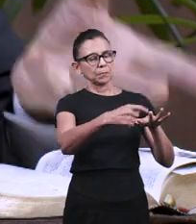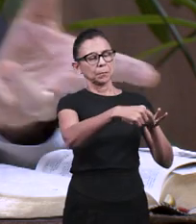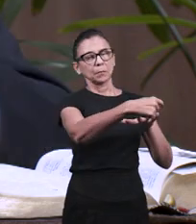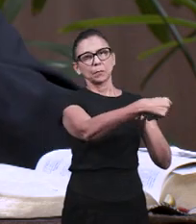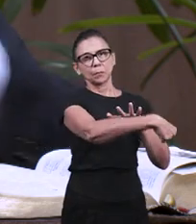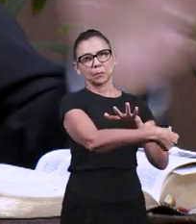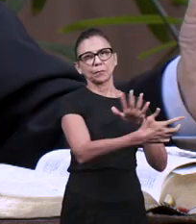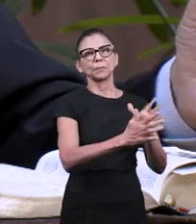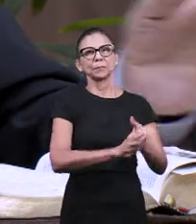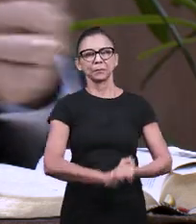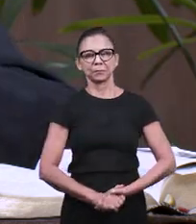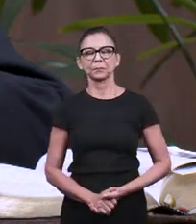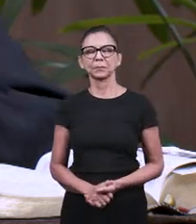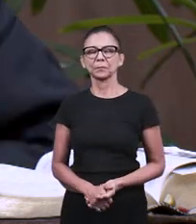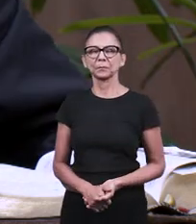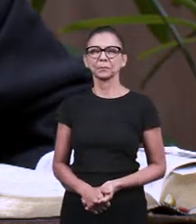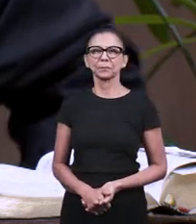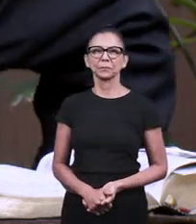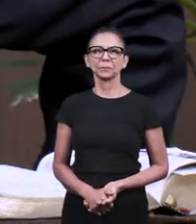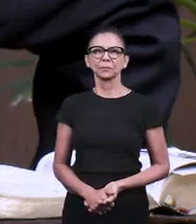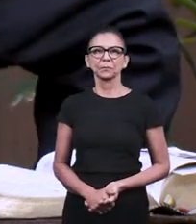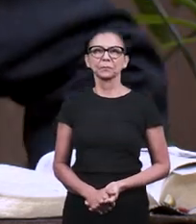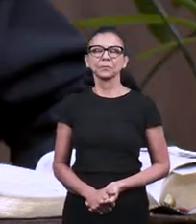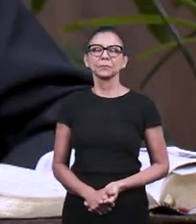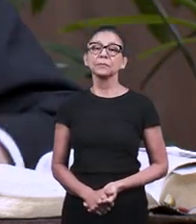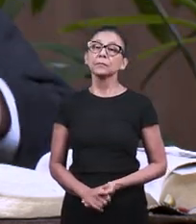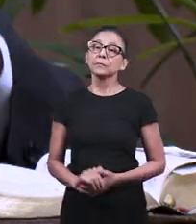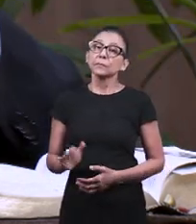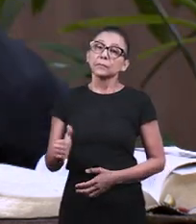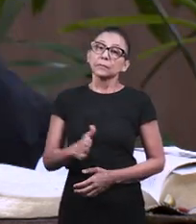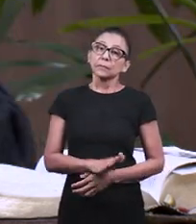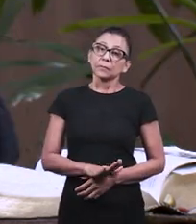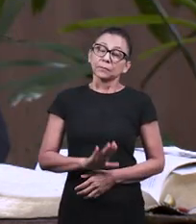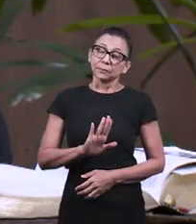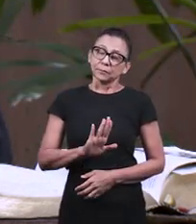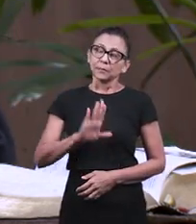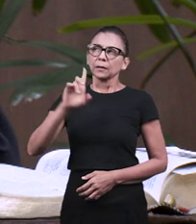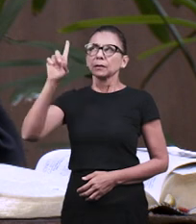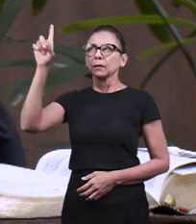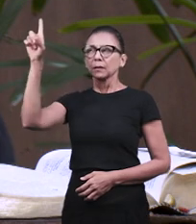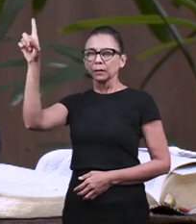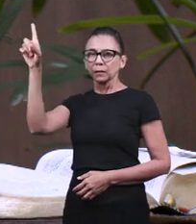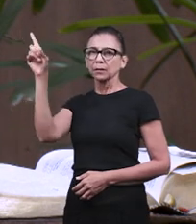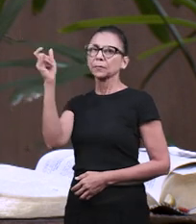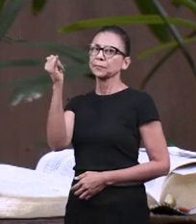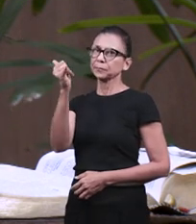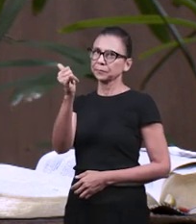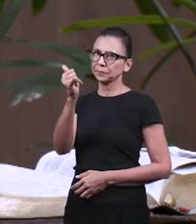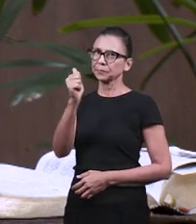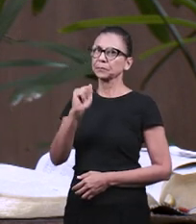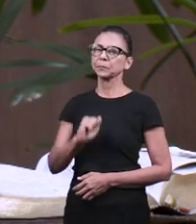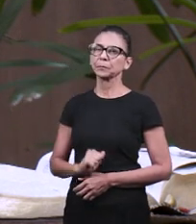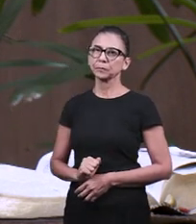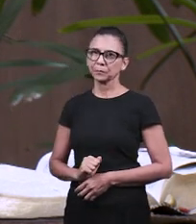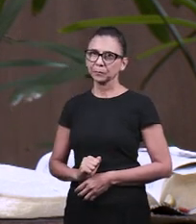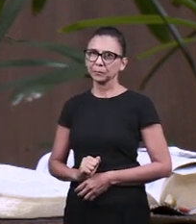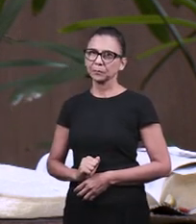os muitos sacrifícios para um sacrifício só. Bom, Deus disse, então,